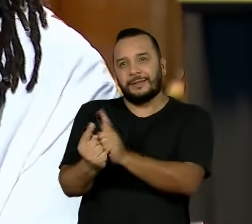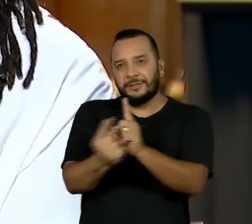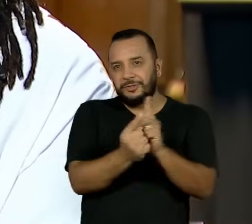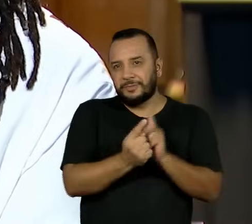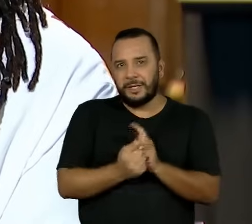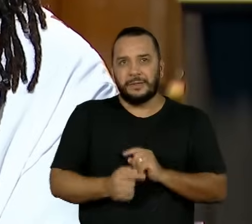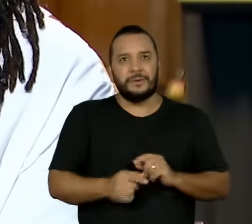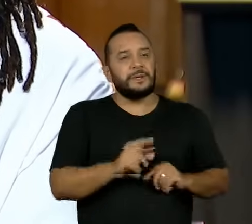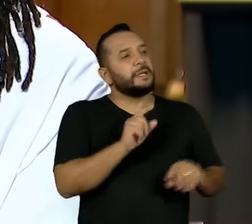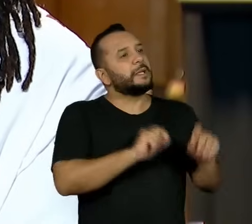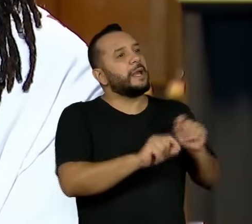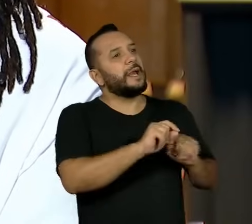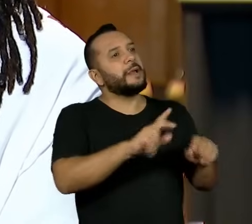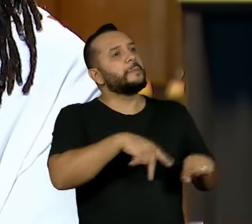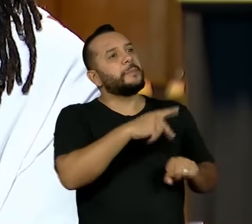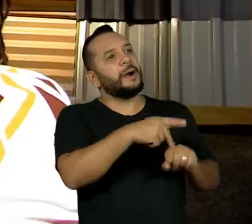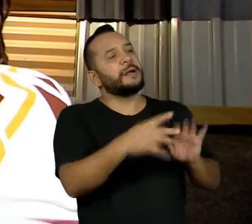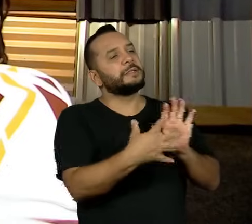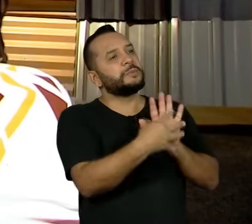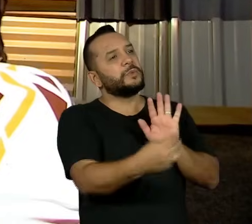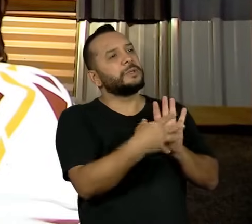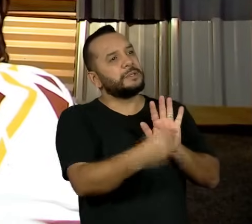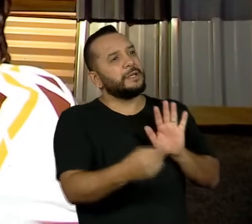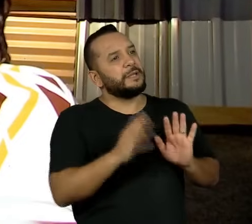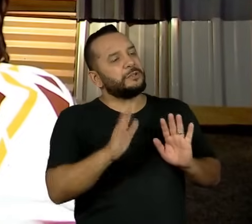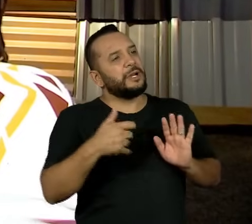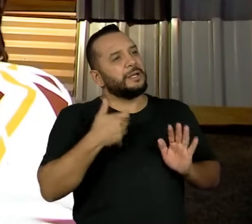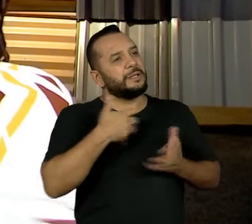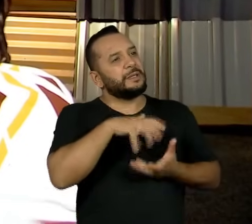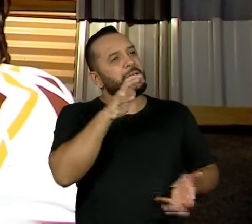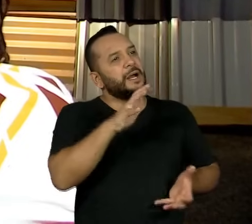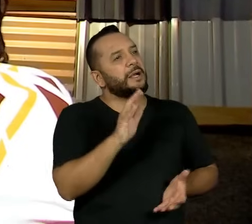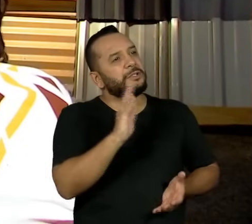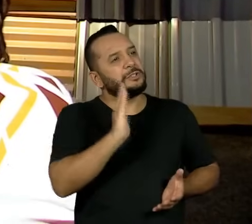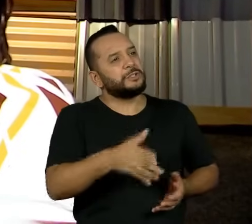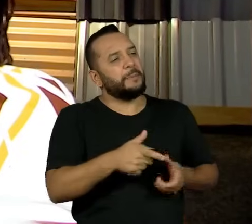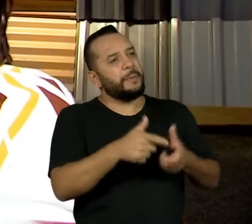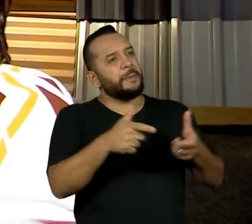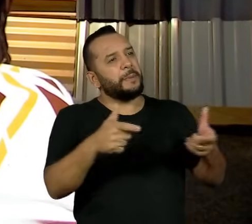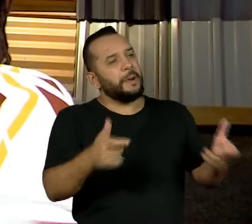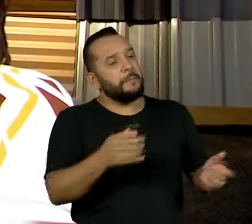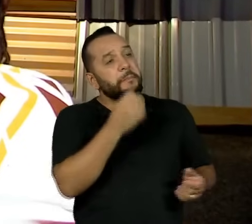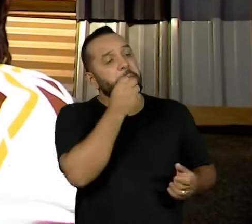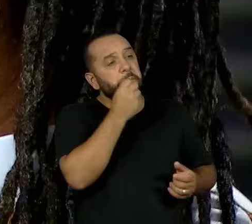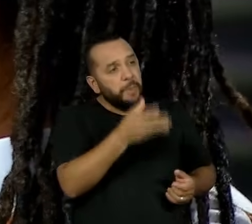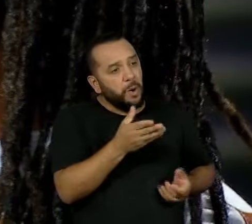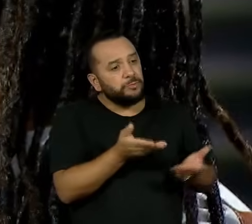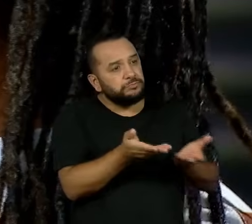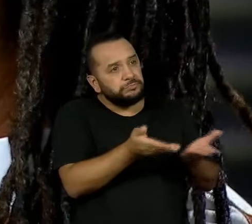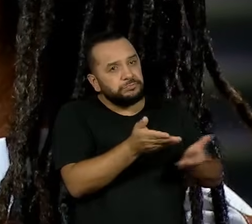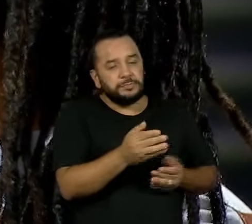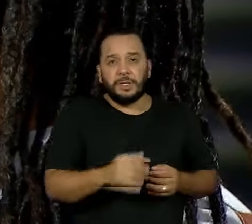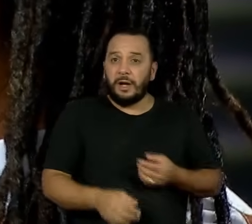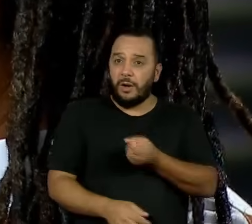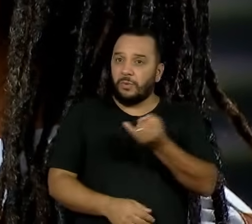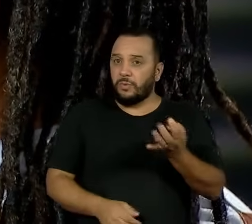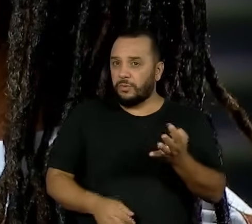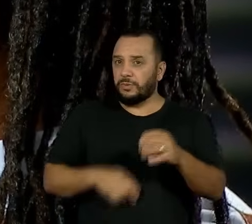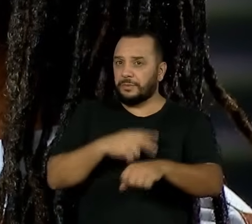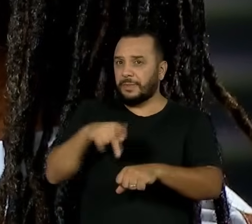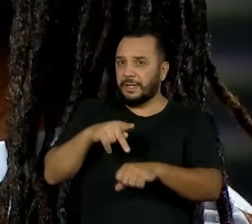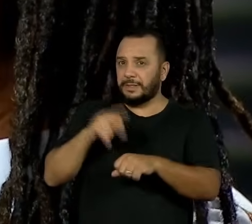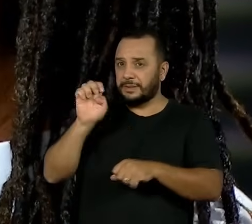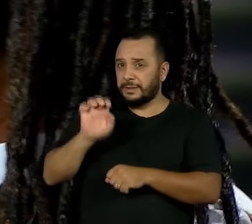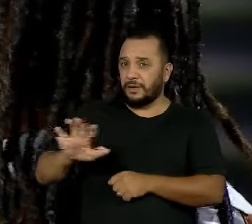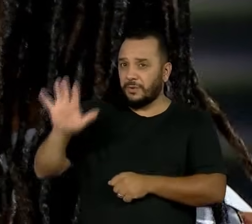Quem é um bom envelhecer exemplo de país que envelheceu bem? Talvez alguns países da Europa conseguiram envelhecer